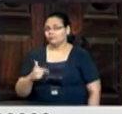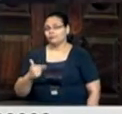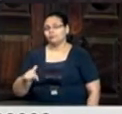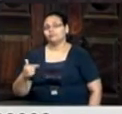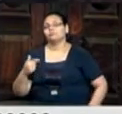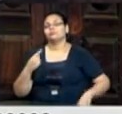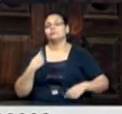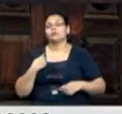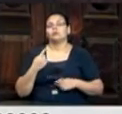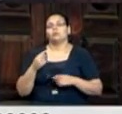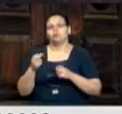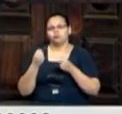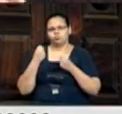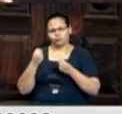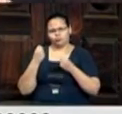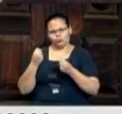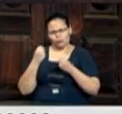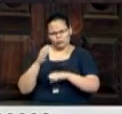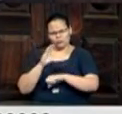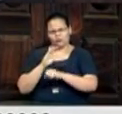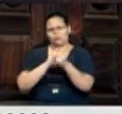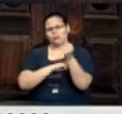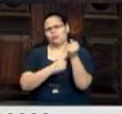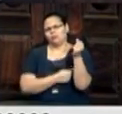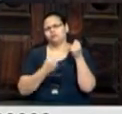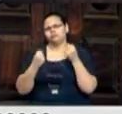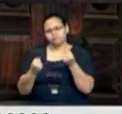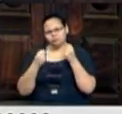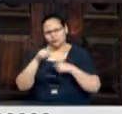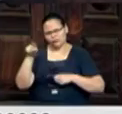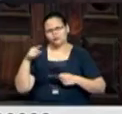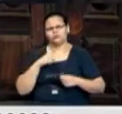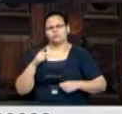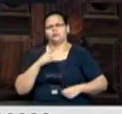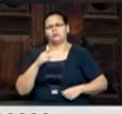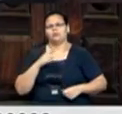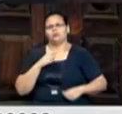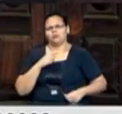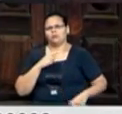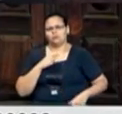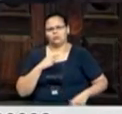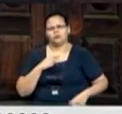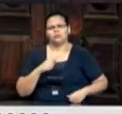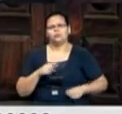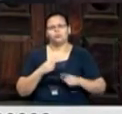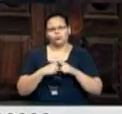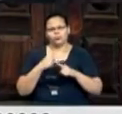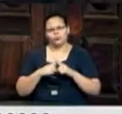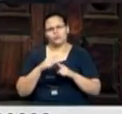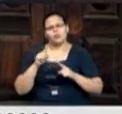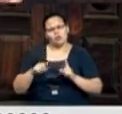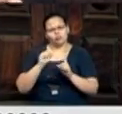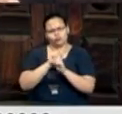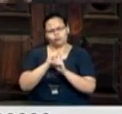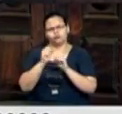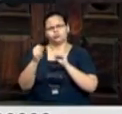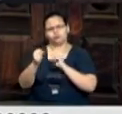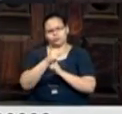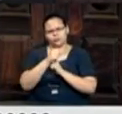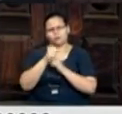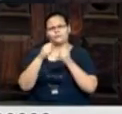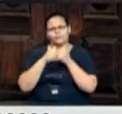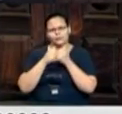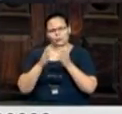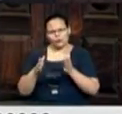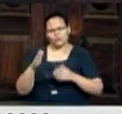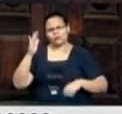do poder que vocês têm, mobilizando e fazendo com que a sociedade